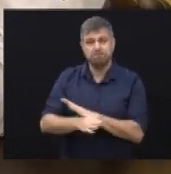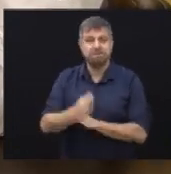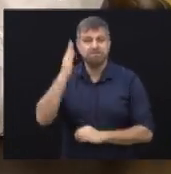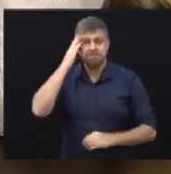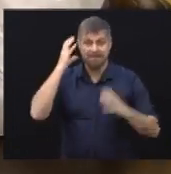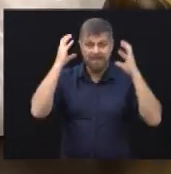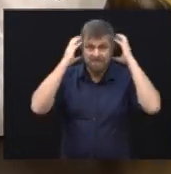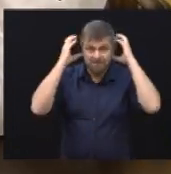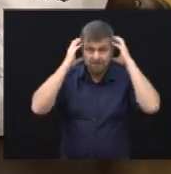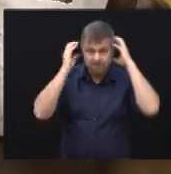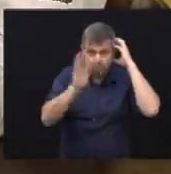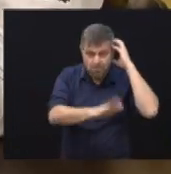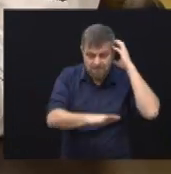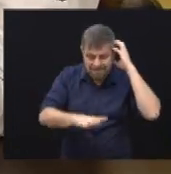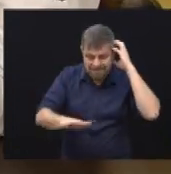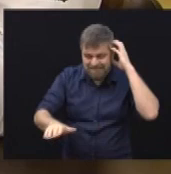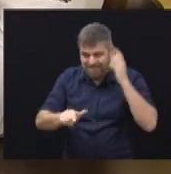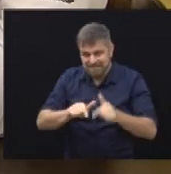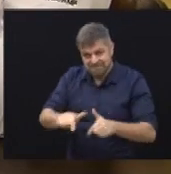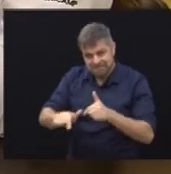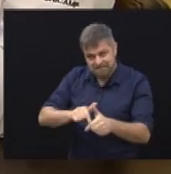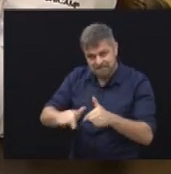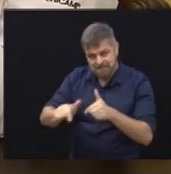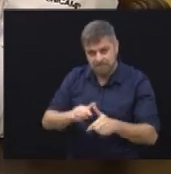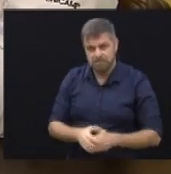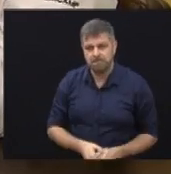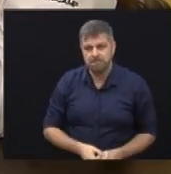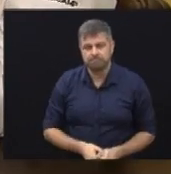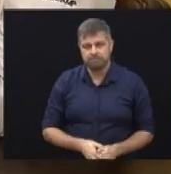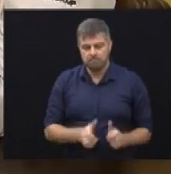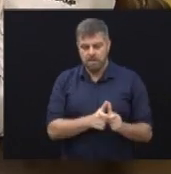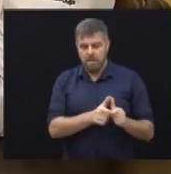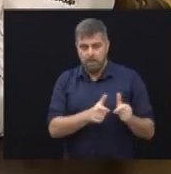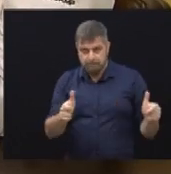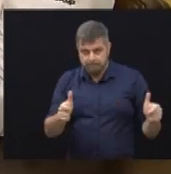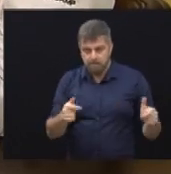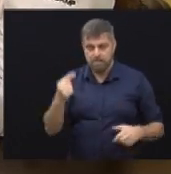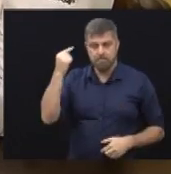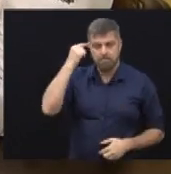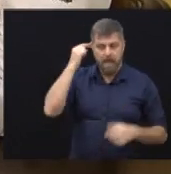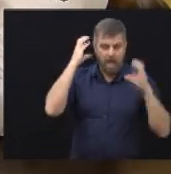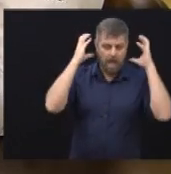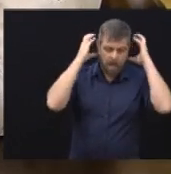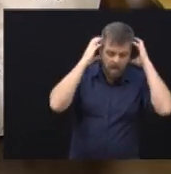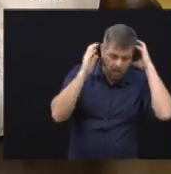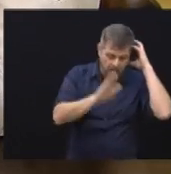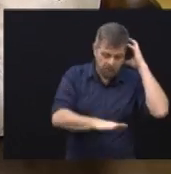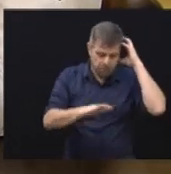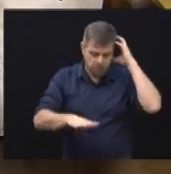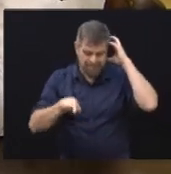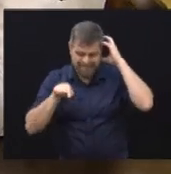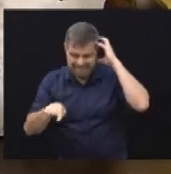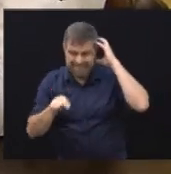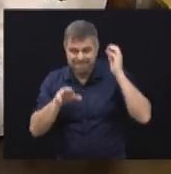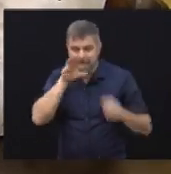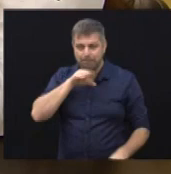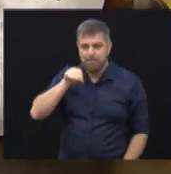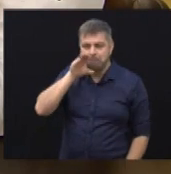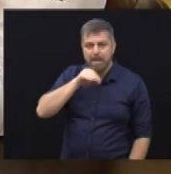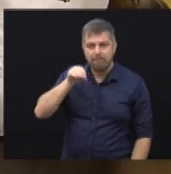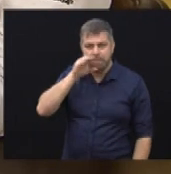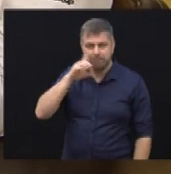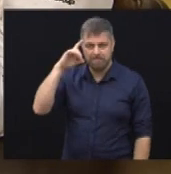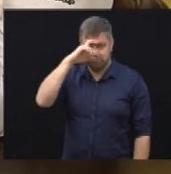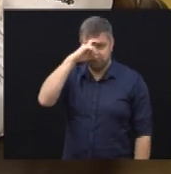saber que fono faz um trabalho com criança, né? Inicialmente, a maioria das pessoas sempre ligam o trabalho de um fonoaudiólogo às dificuldades de